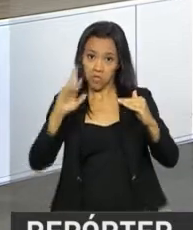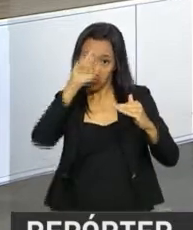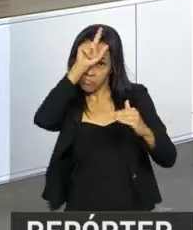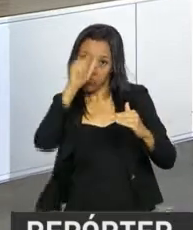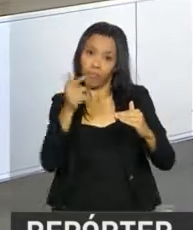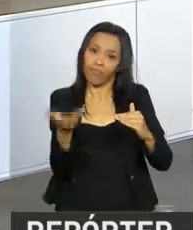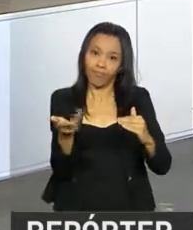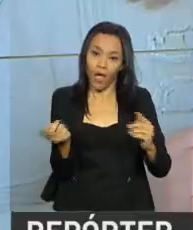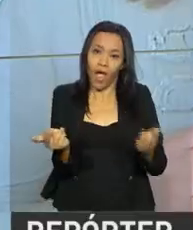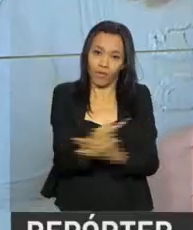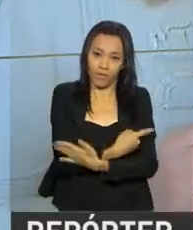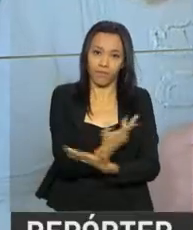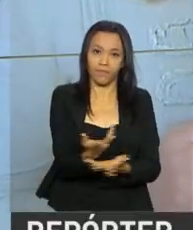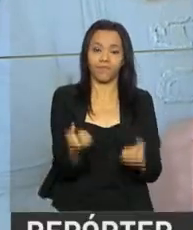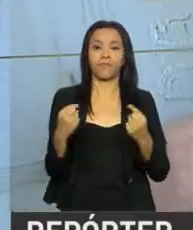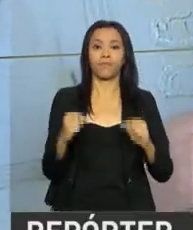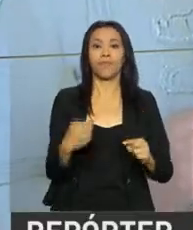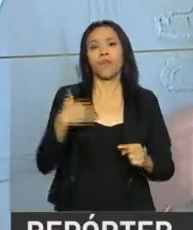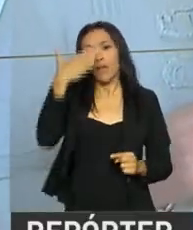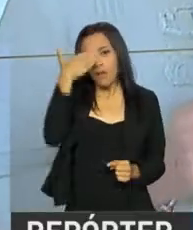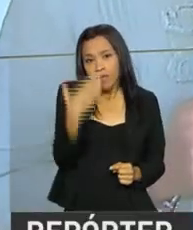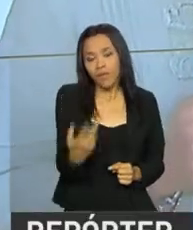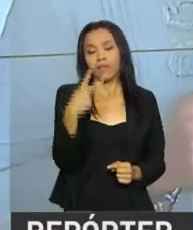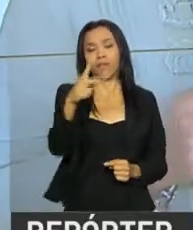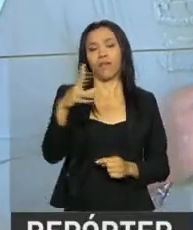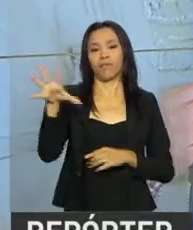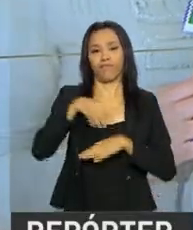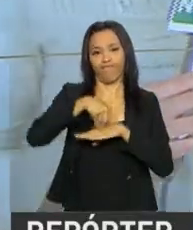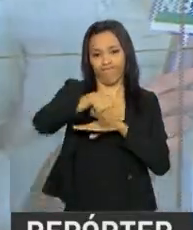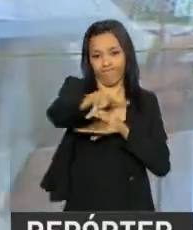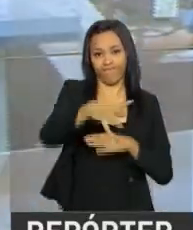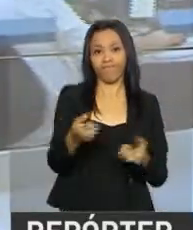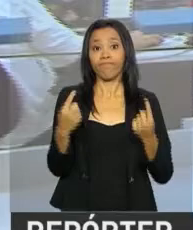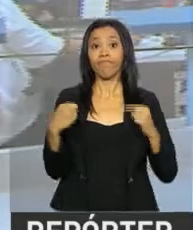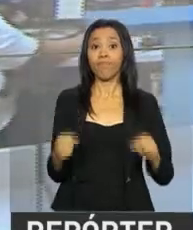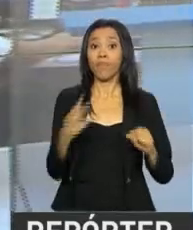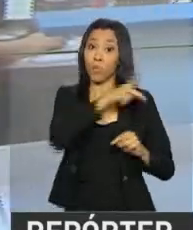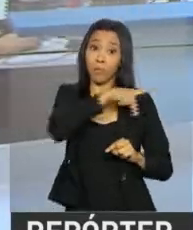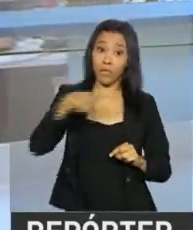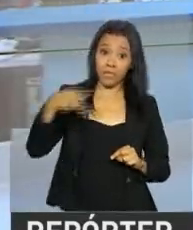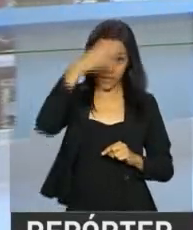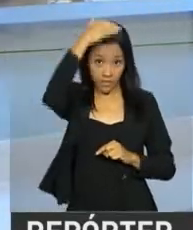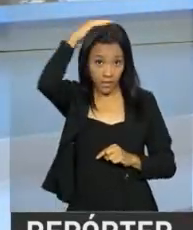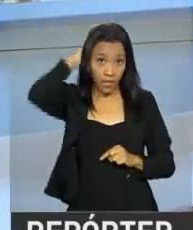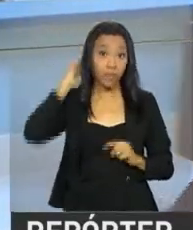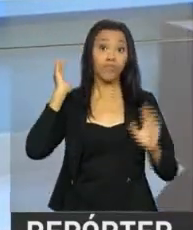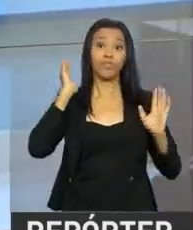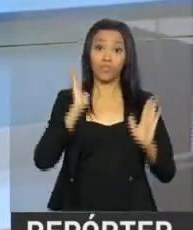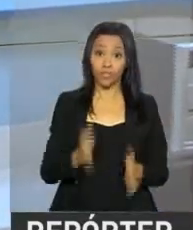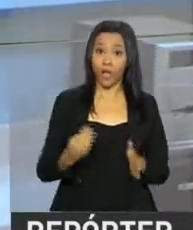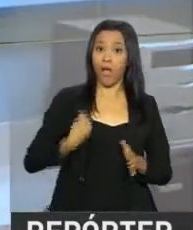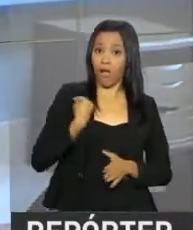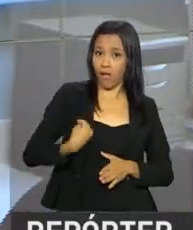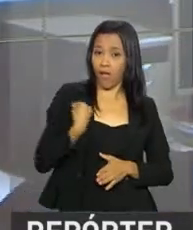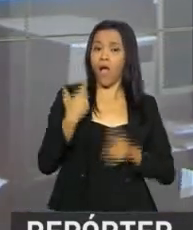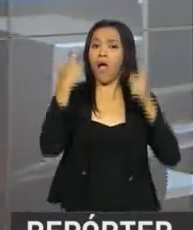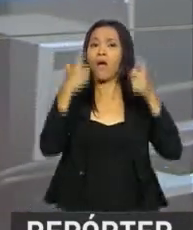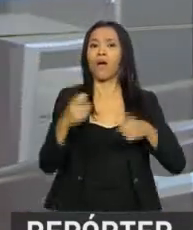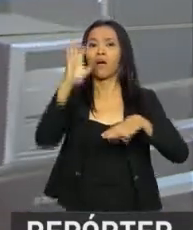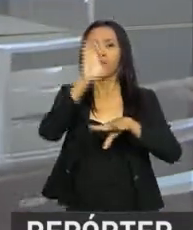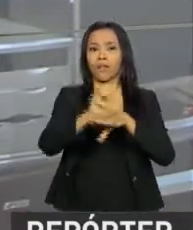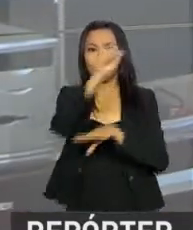com você renata obrigada thaísa pelas suas informações e o presidente michel temer está no rio de janeiro onde participa da conferência